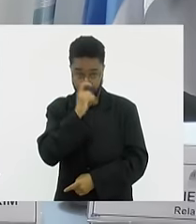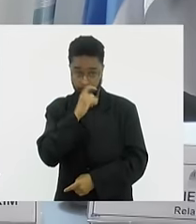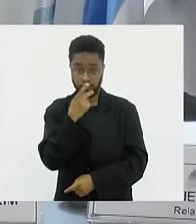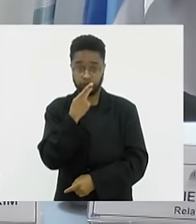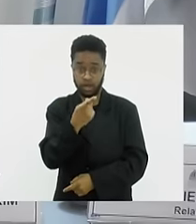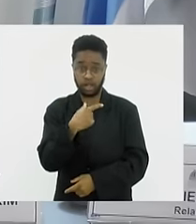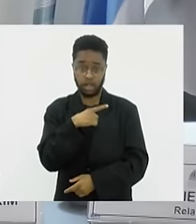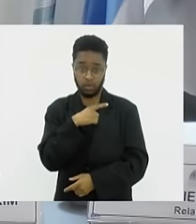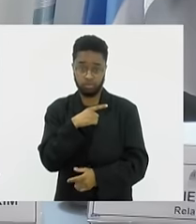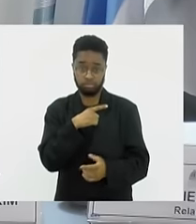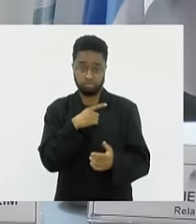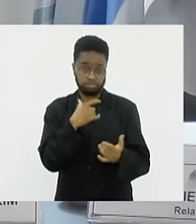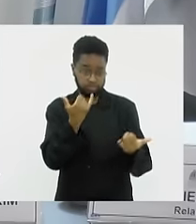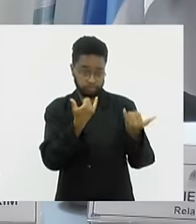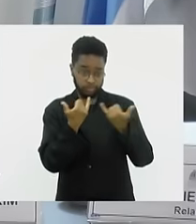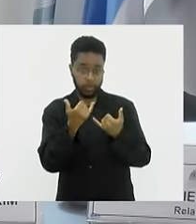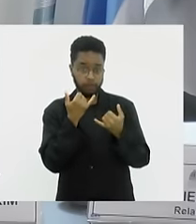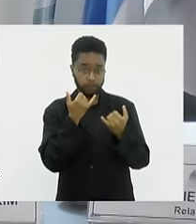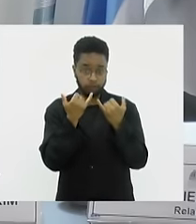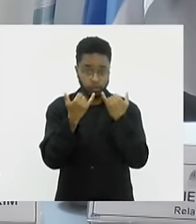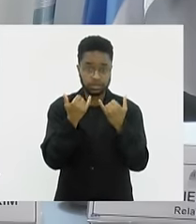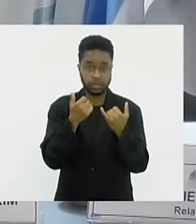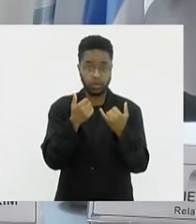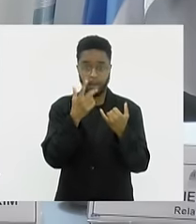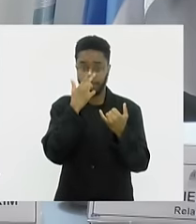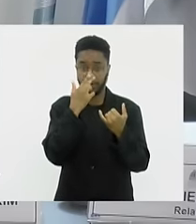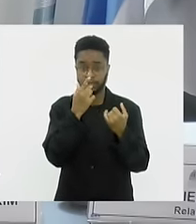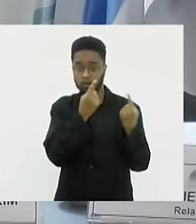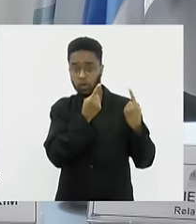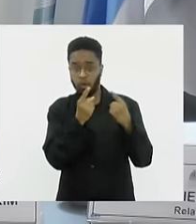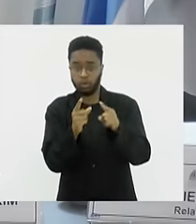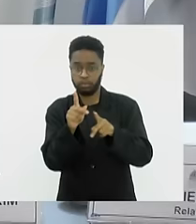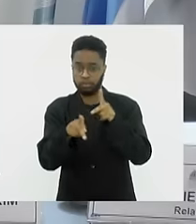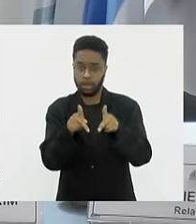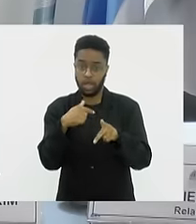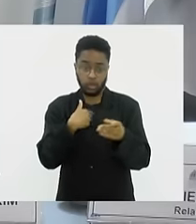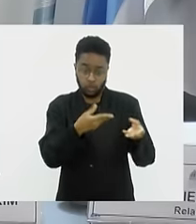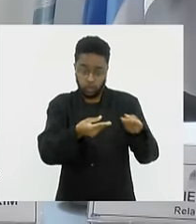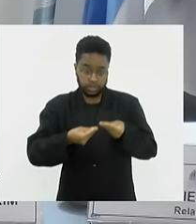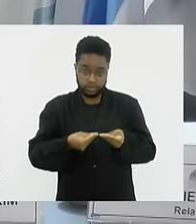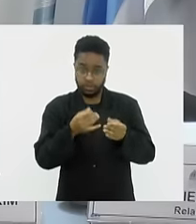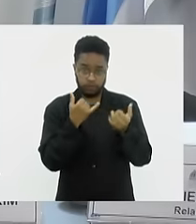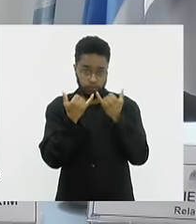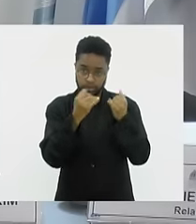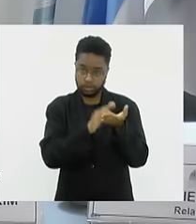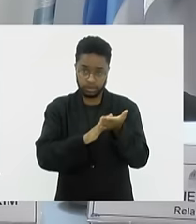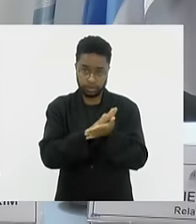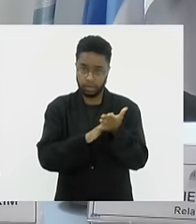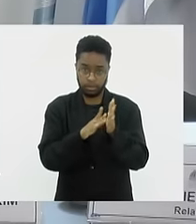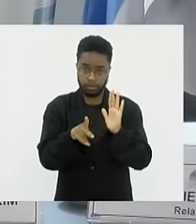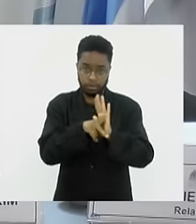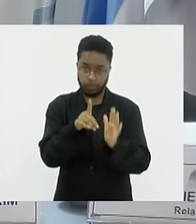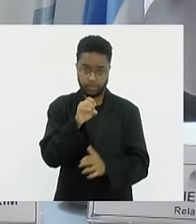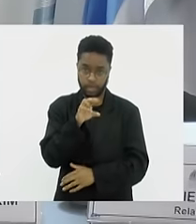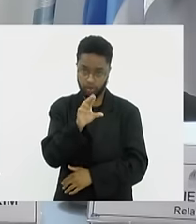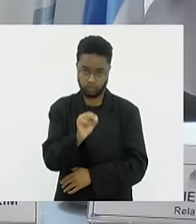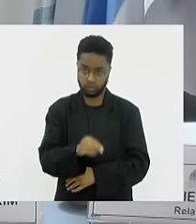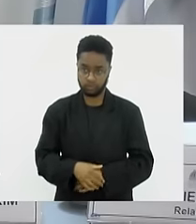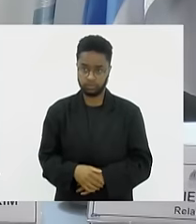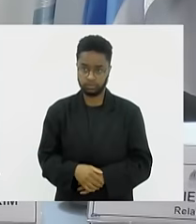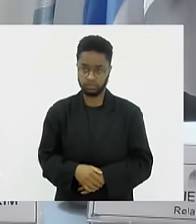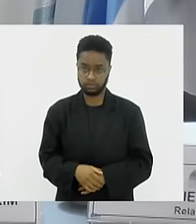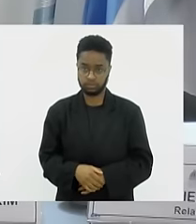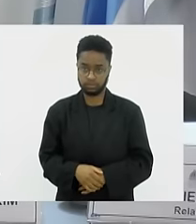recebi informação, o senhor está me jogando contra a opinião pública. Eu não recebi porcaria de informação nenhuma do Detro. É o que eu estou falando,